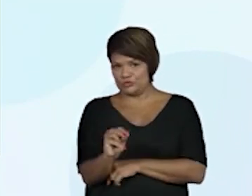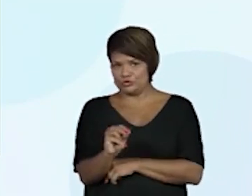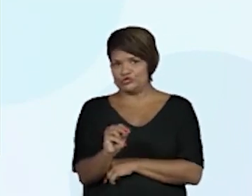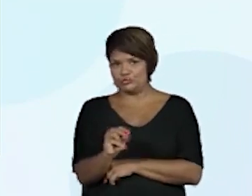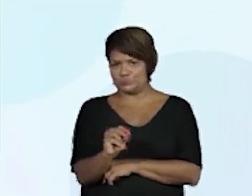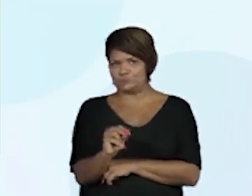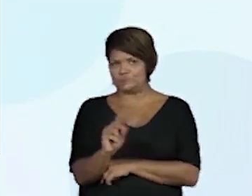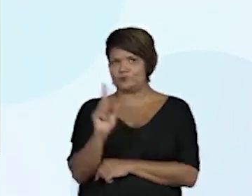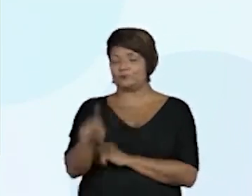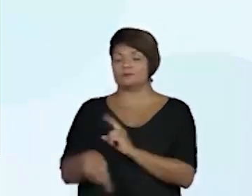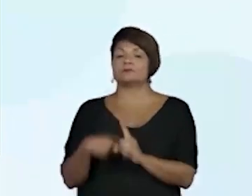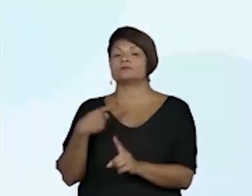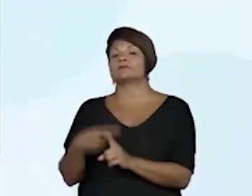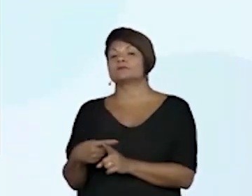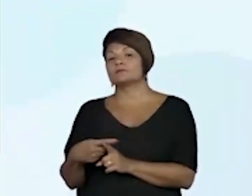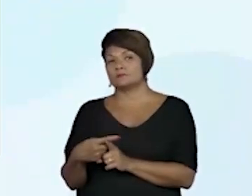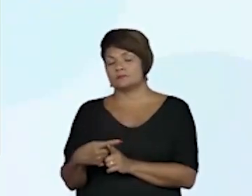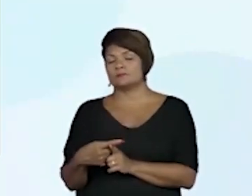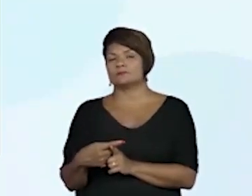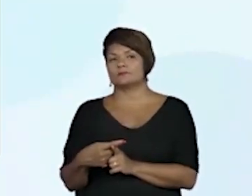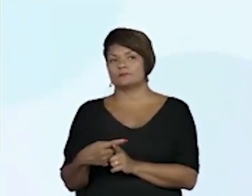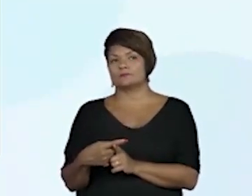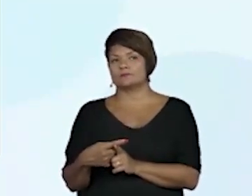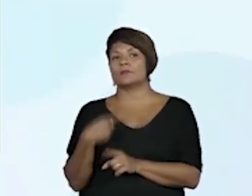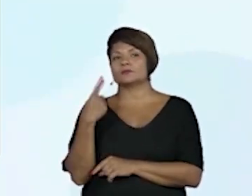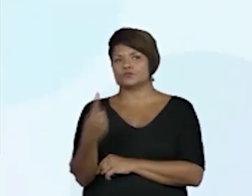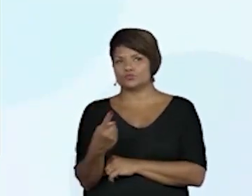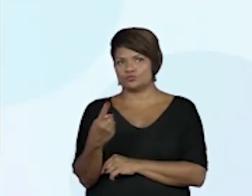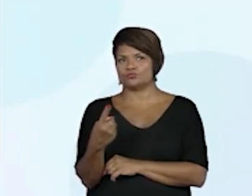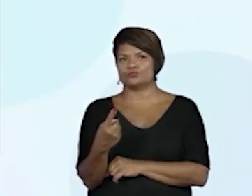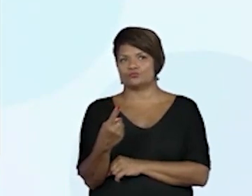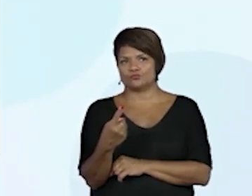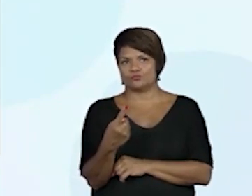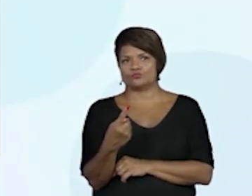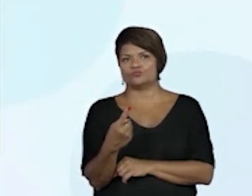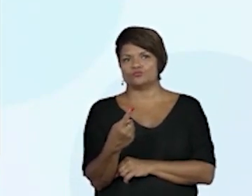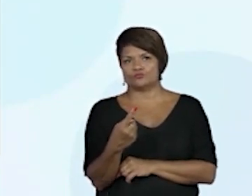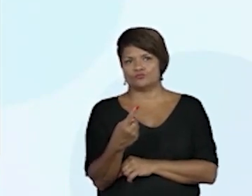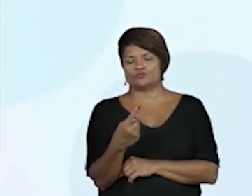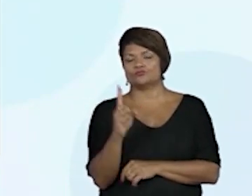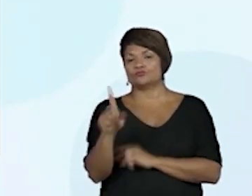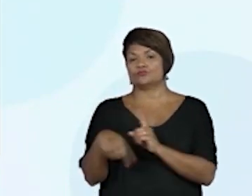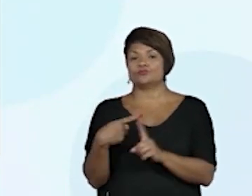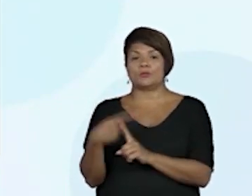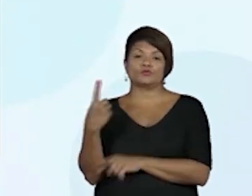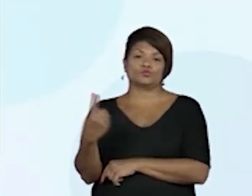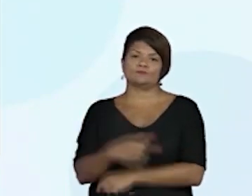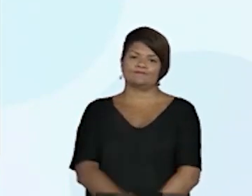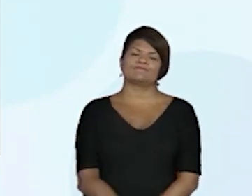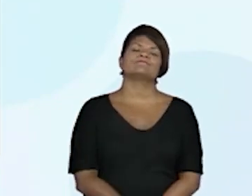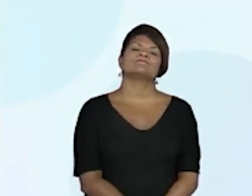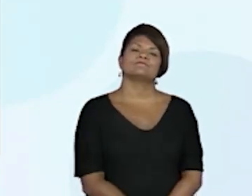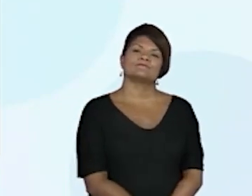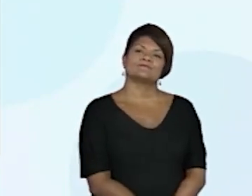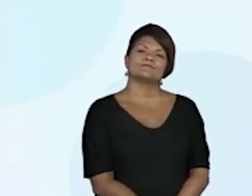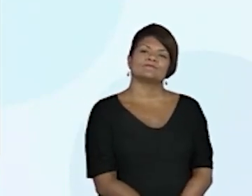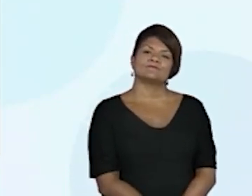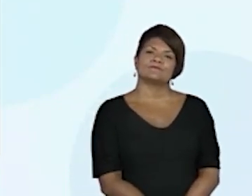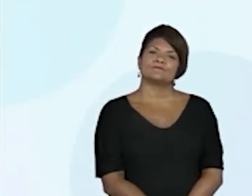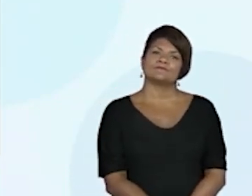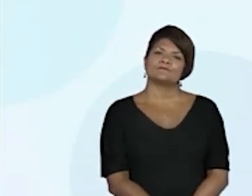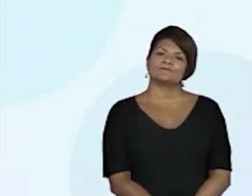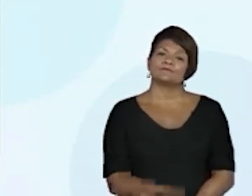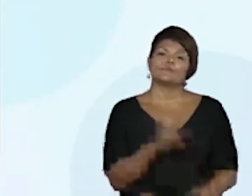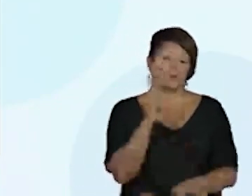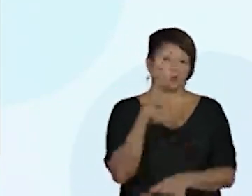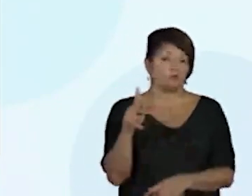20. Mais 20. Mais 1. Mais 1. E mais 1. E mais um. Que é a professora